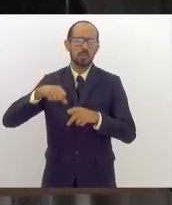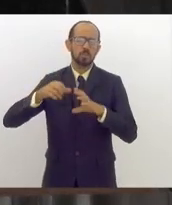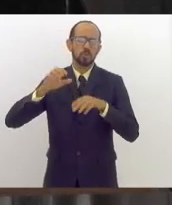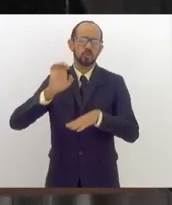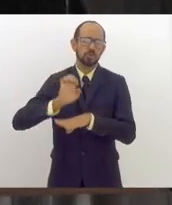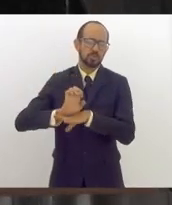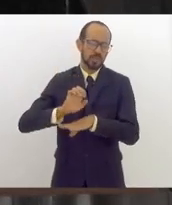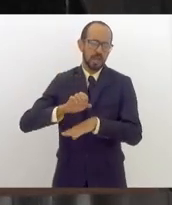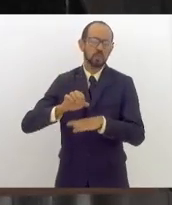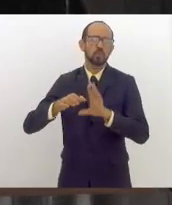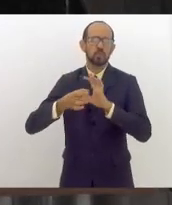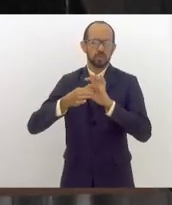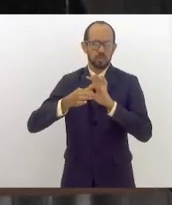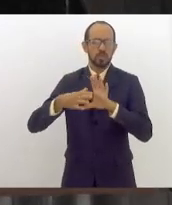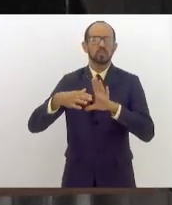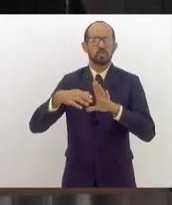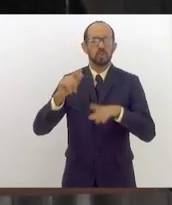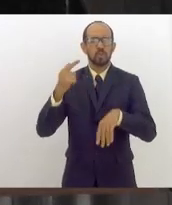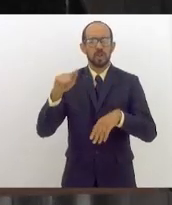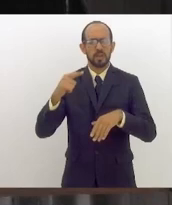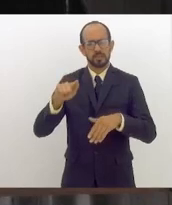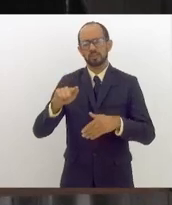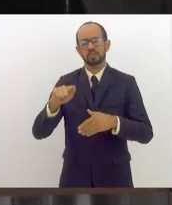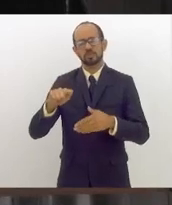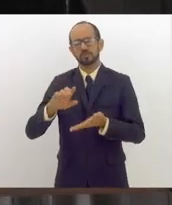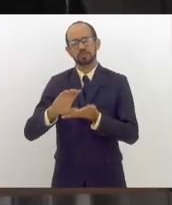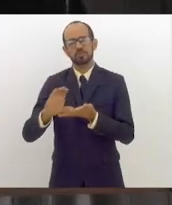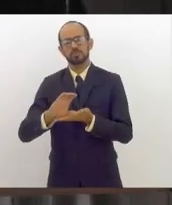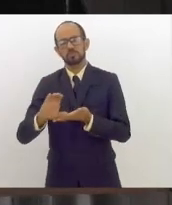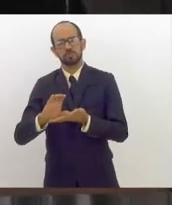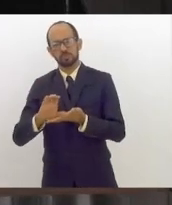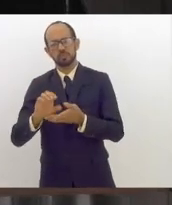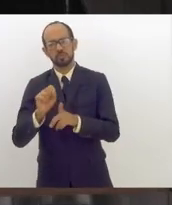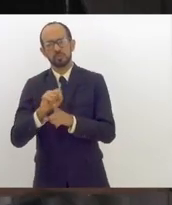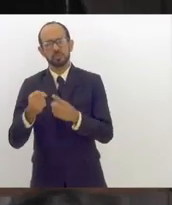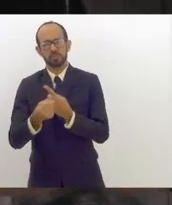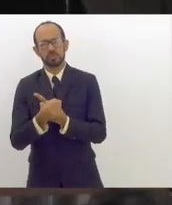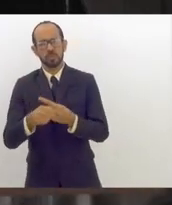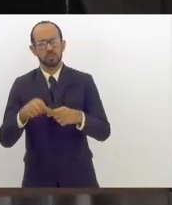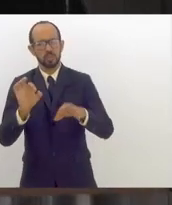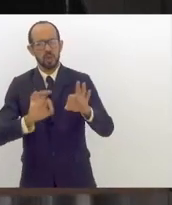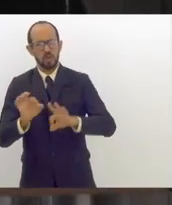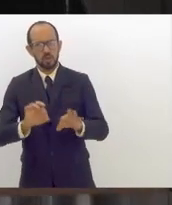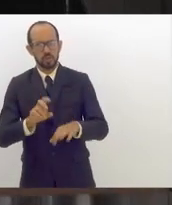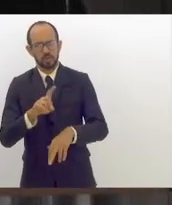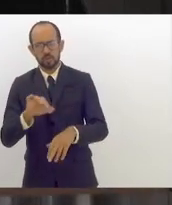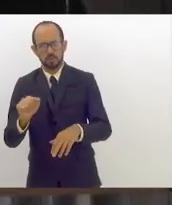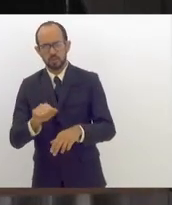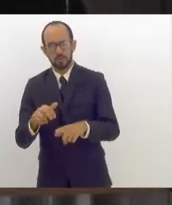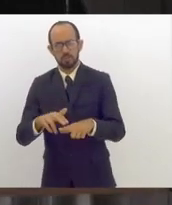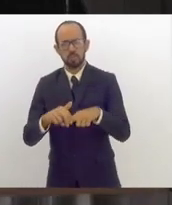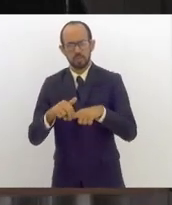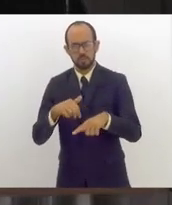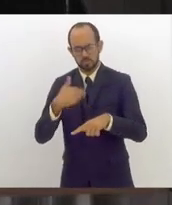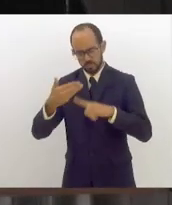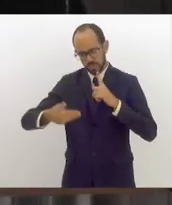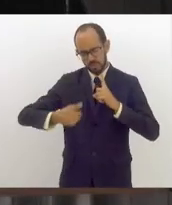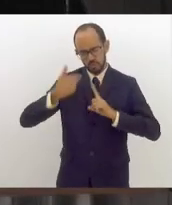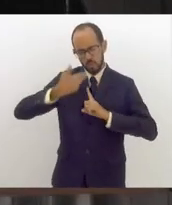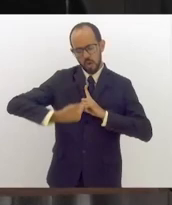livre com garantias constitucionais e direitos sociais postos na ordem do dia por isso sinto-me também honrado